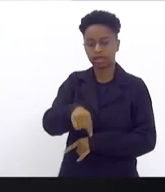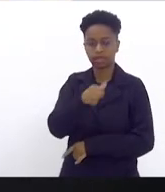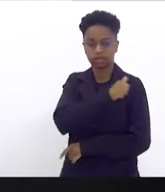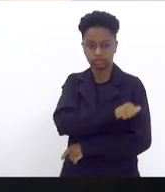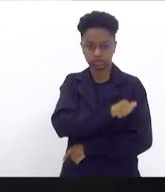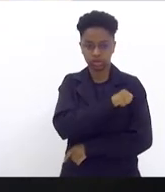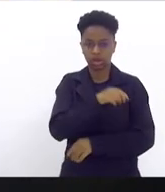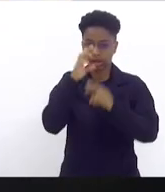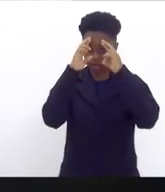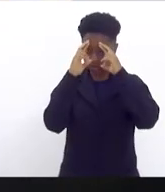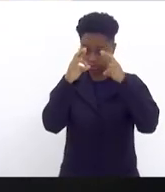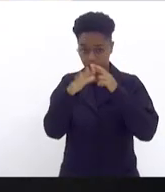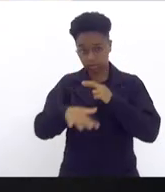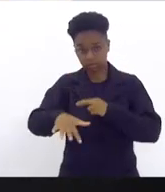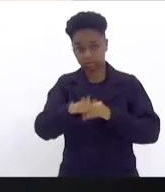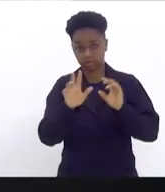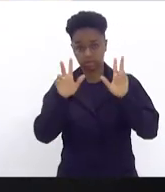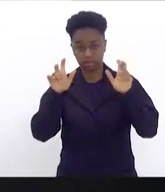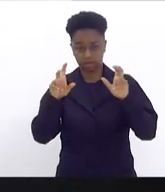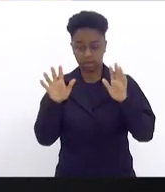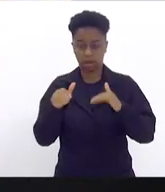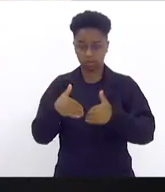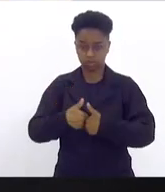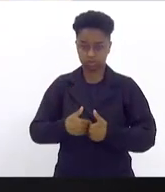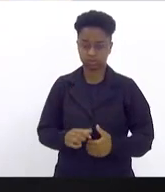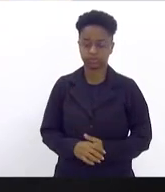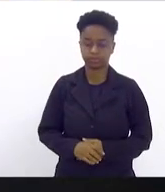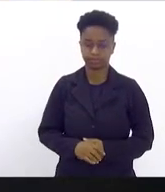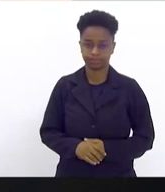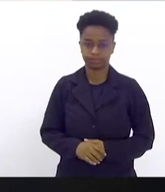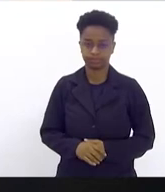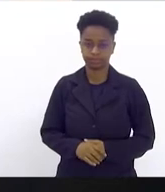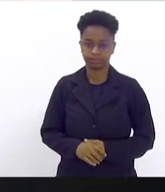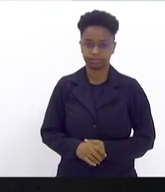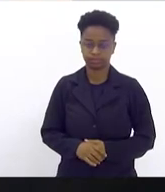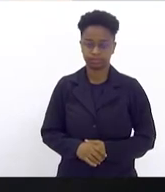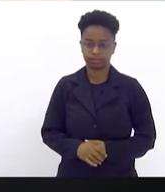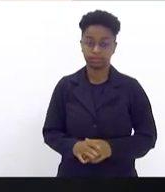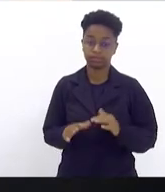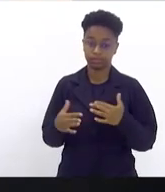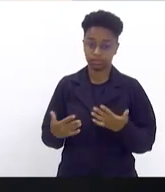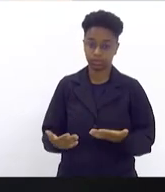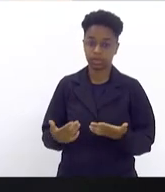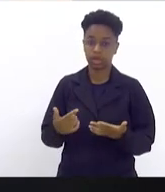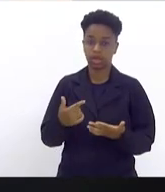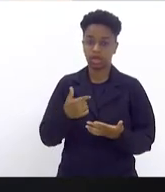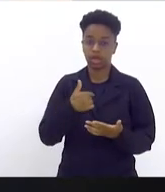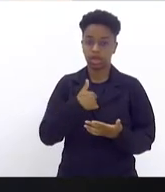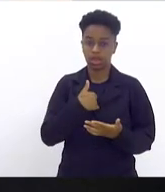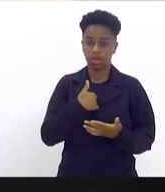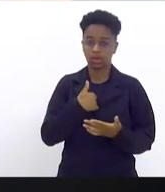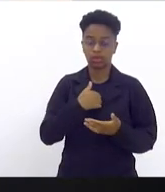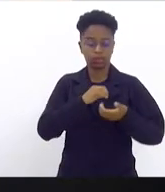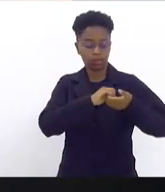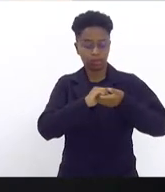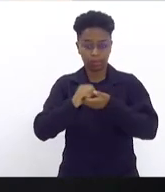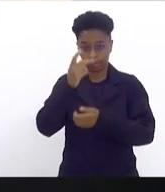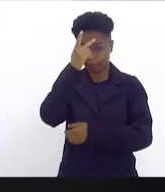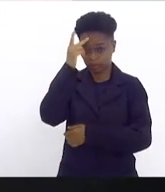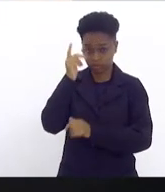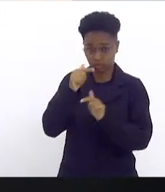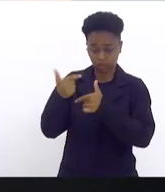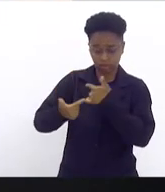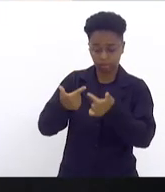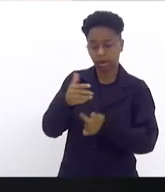de respeito com a causa autista. E faço aqui todo o cumprimento às pessoas que militam na área, todas as pessoas